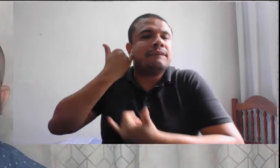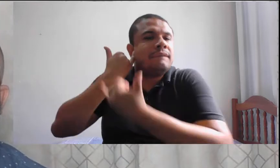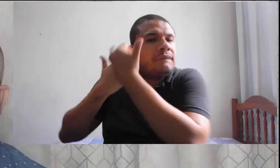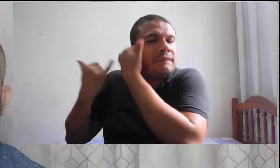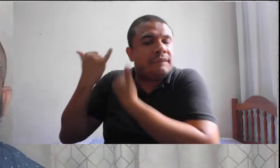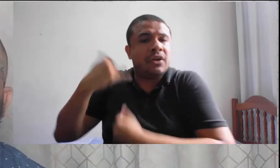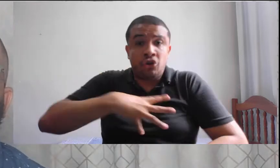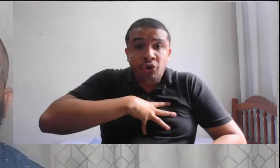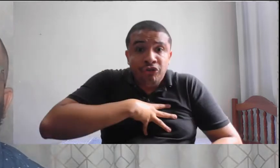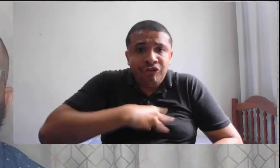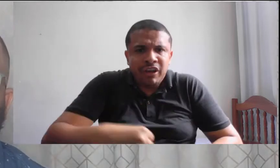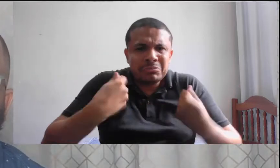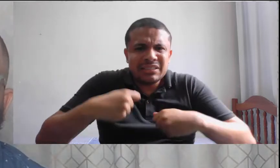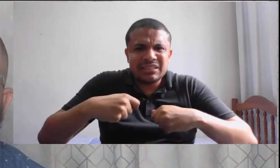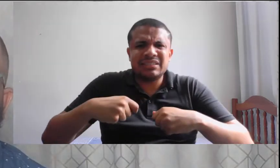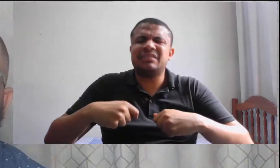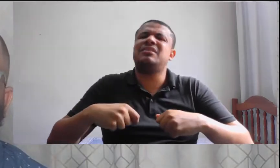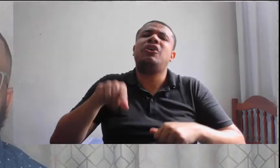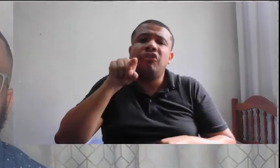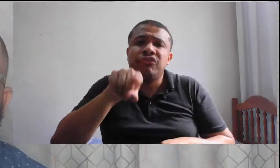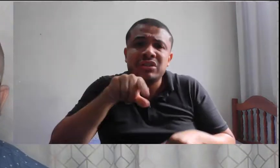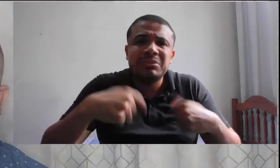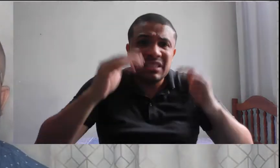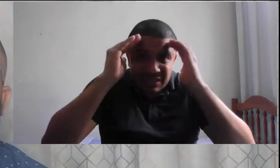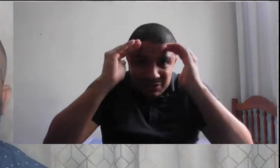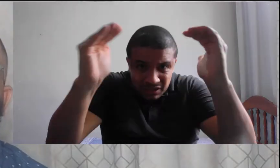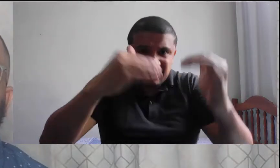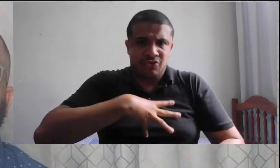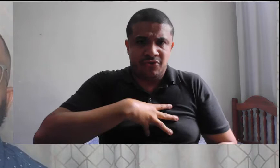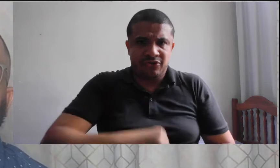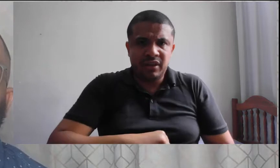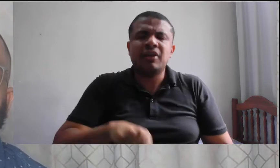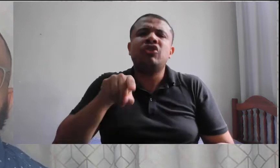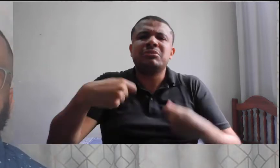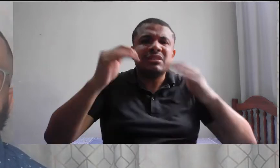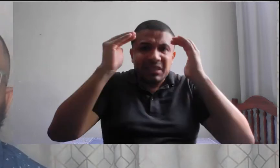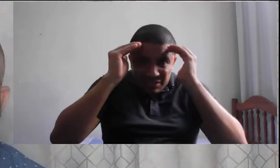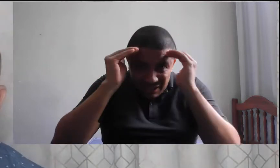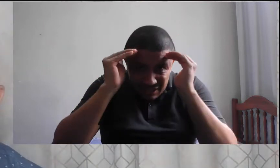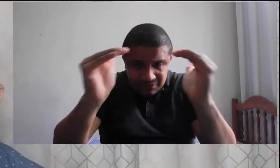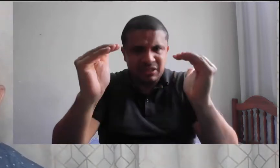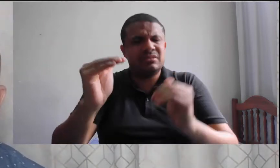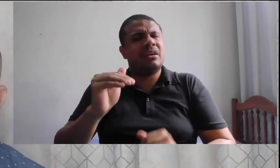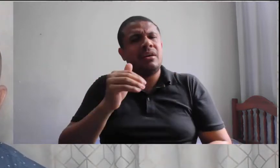Os seus filhos precisam ser honrados. A sua esposa precisa ser honrada.